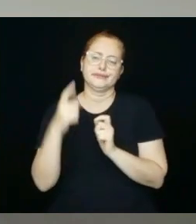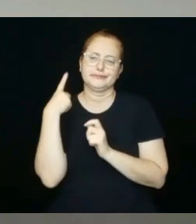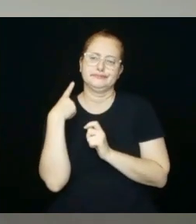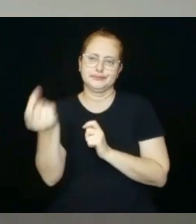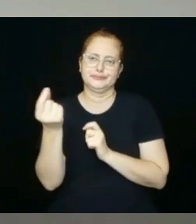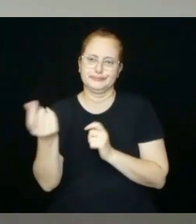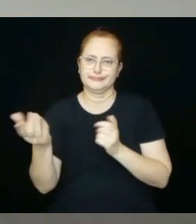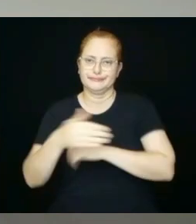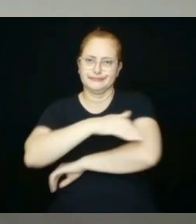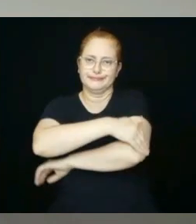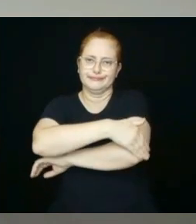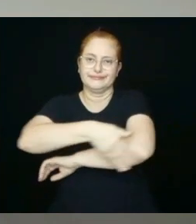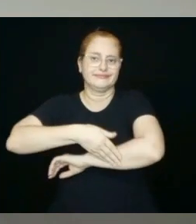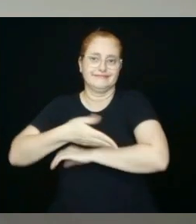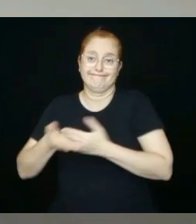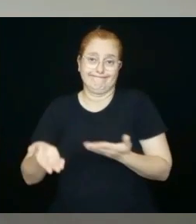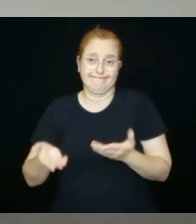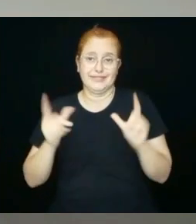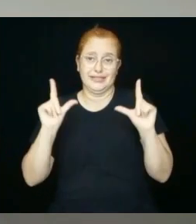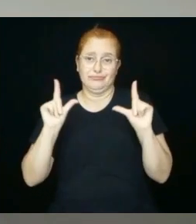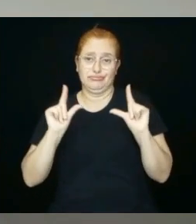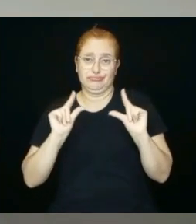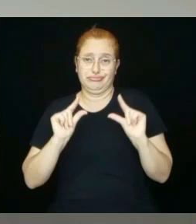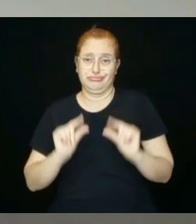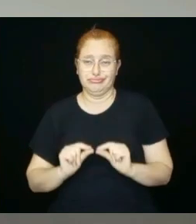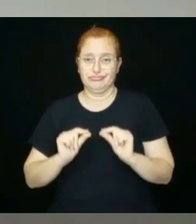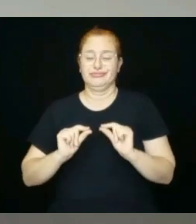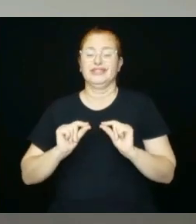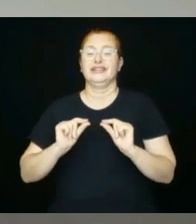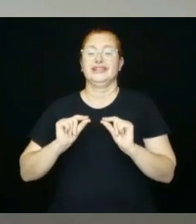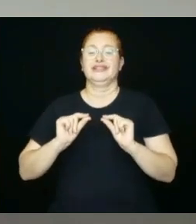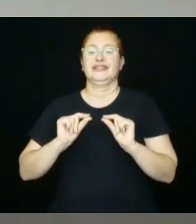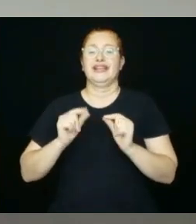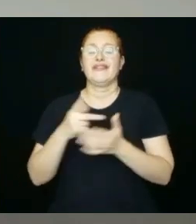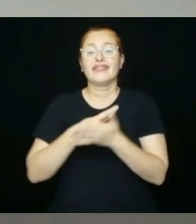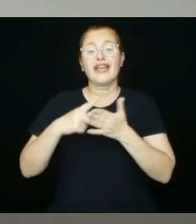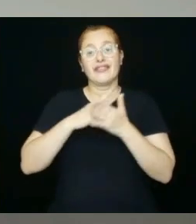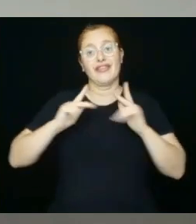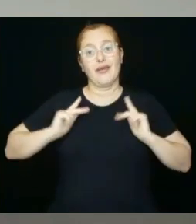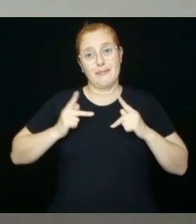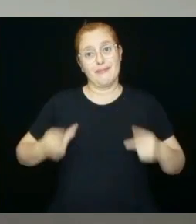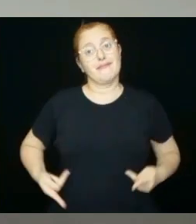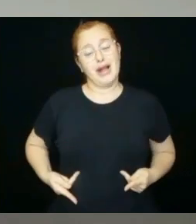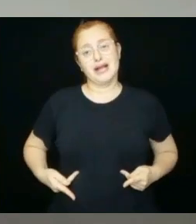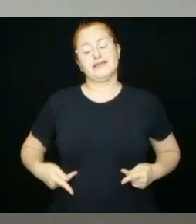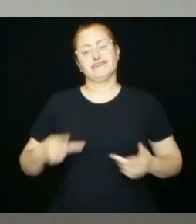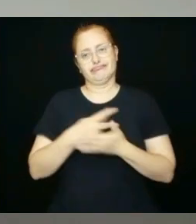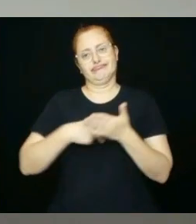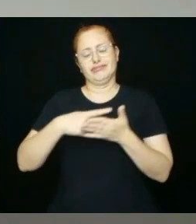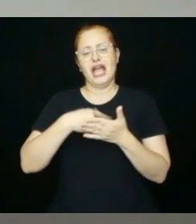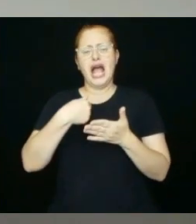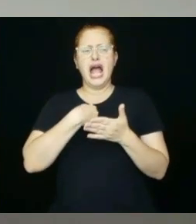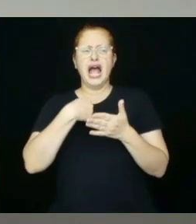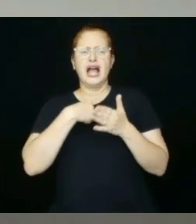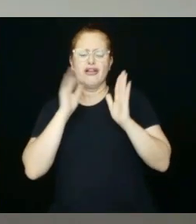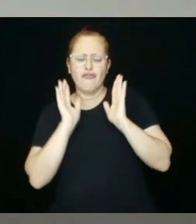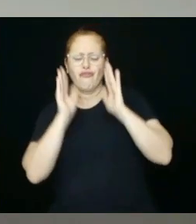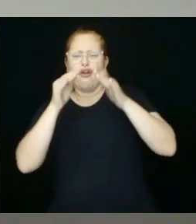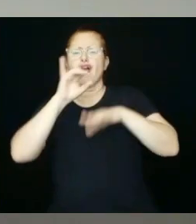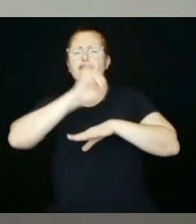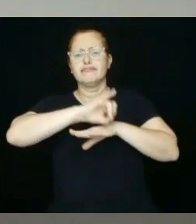pessoa, então acabou que reduziu um pouco a figura humana assim, nos meus desenhos e eu me voltei mais para os